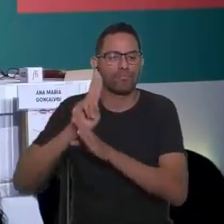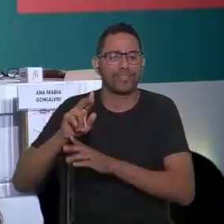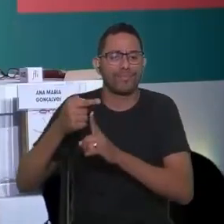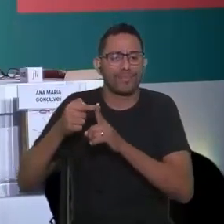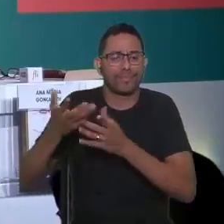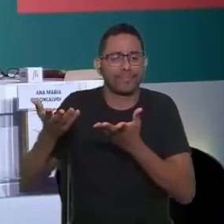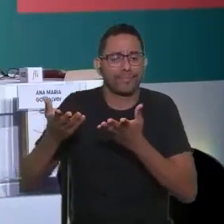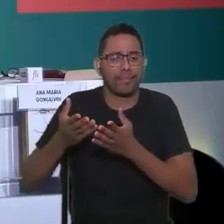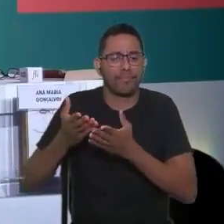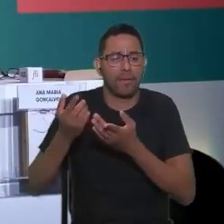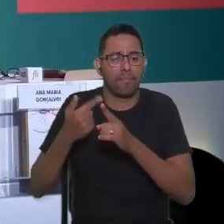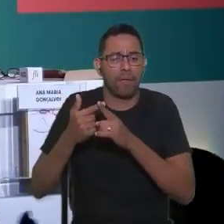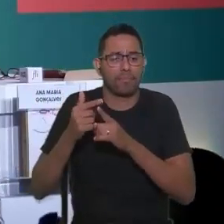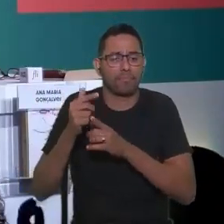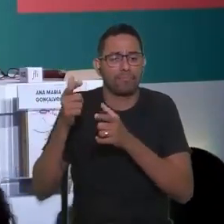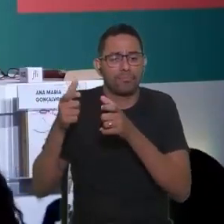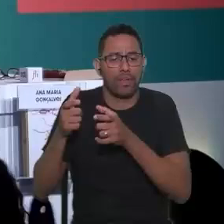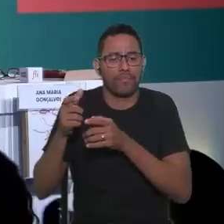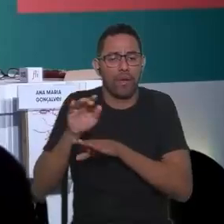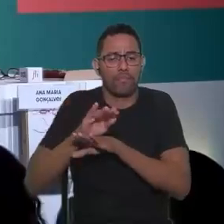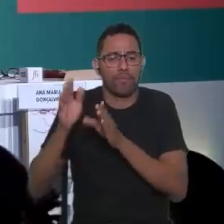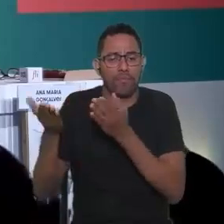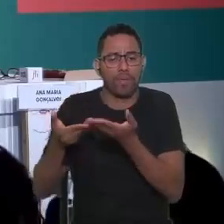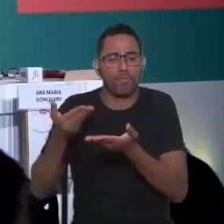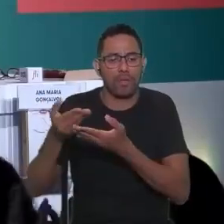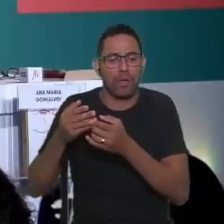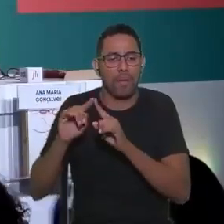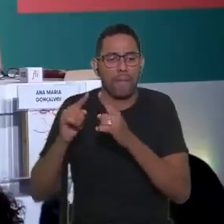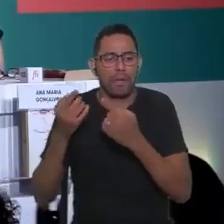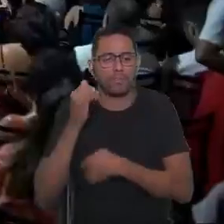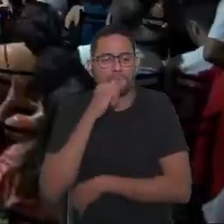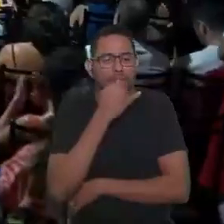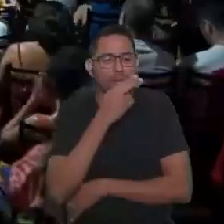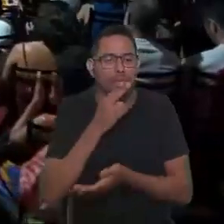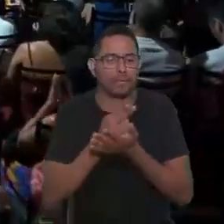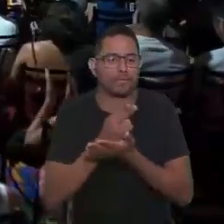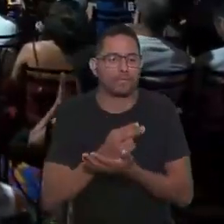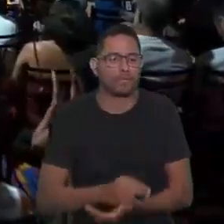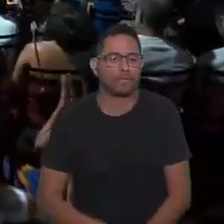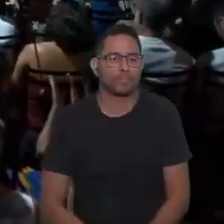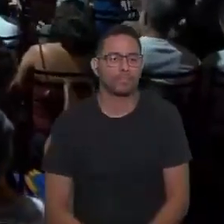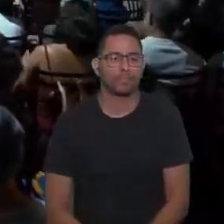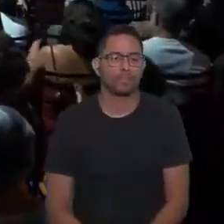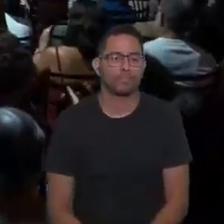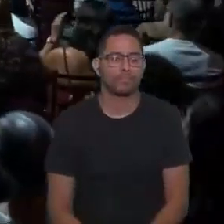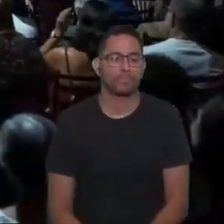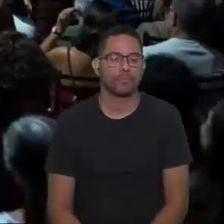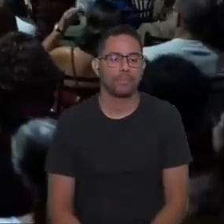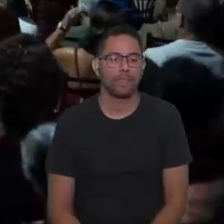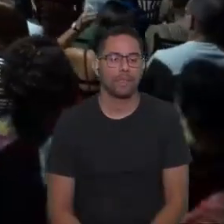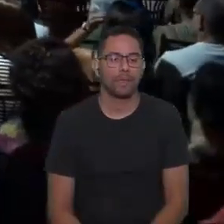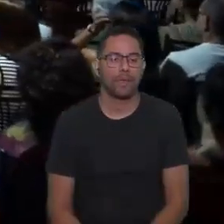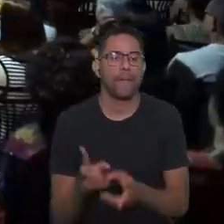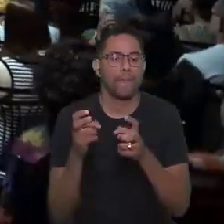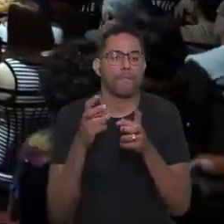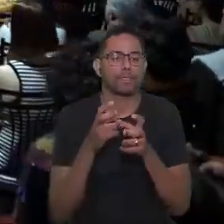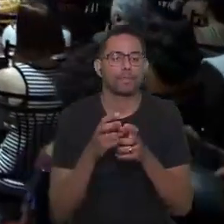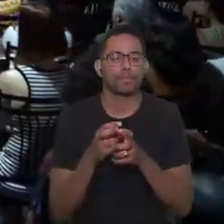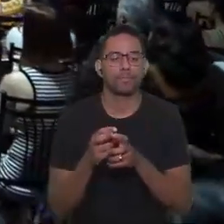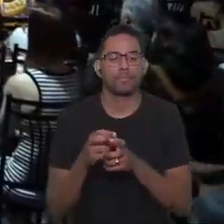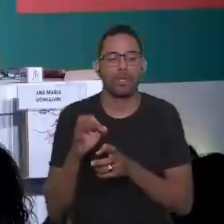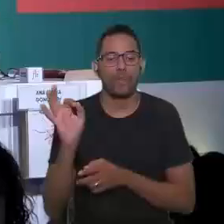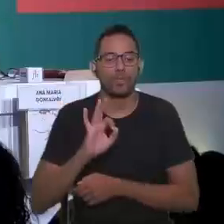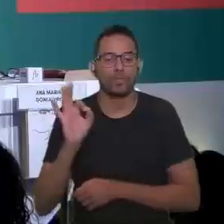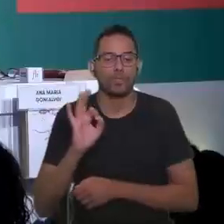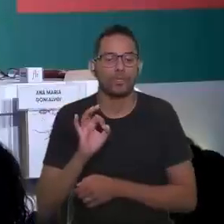menos que ele esteja servindo ao balcão. É muito triste. A gente vê isso nas estatísticas,